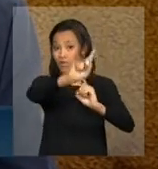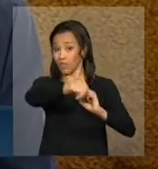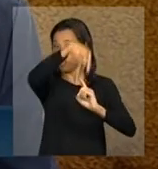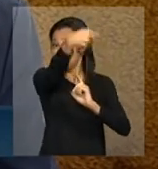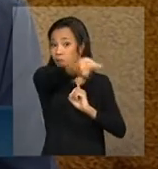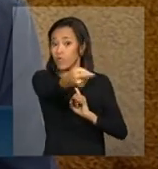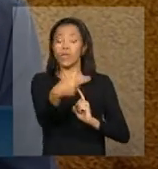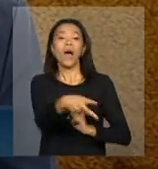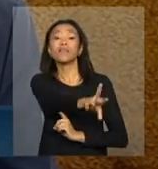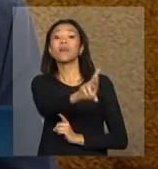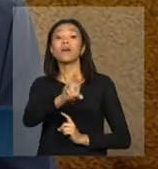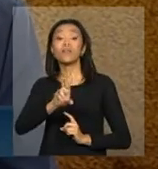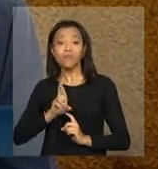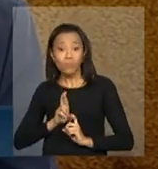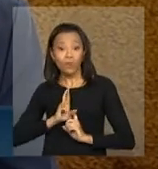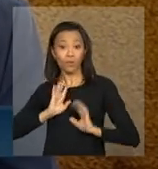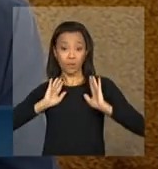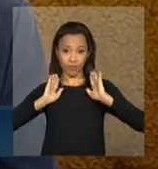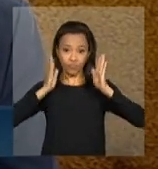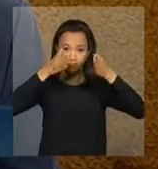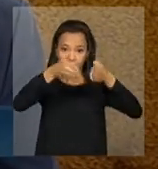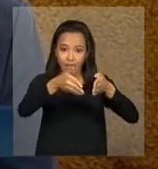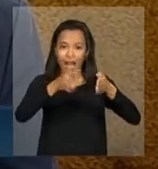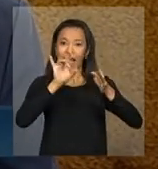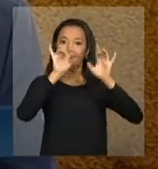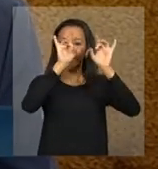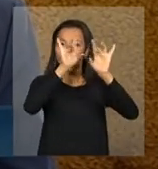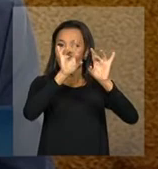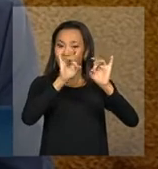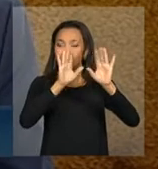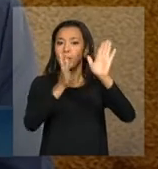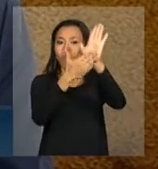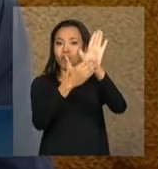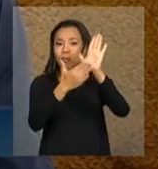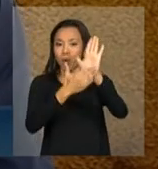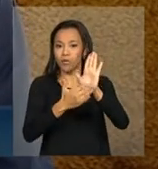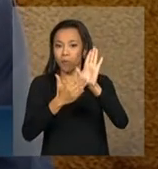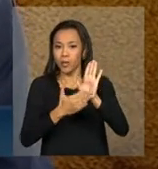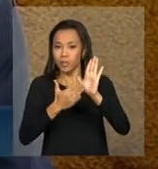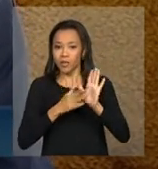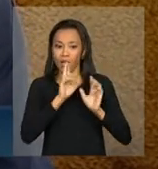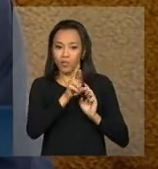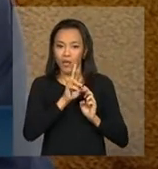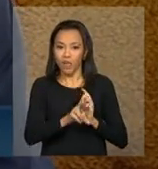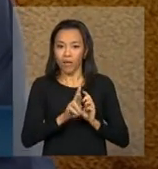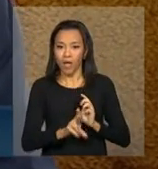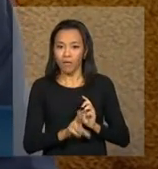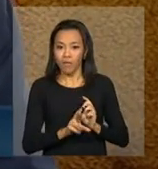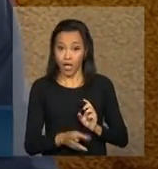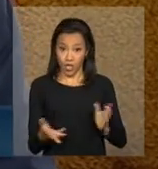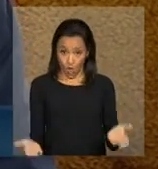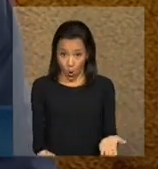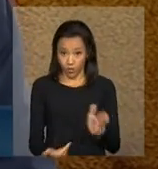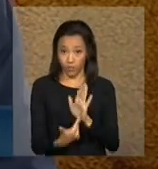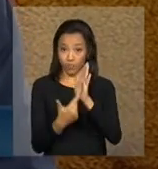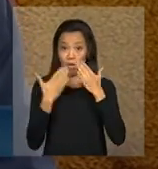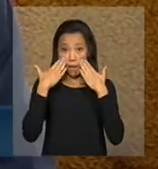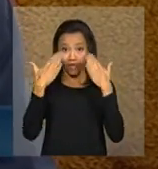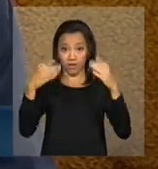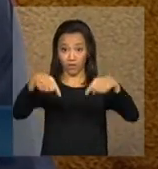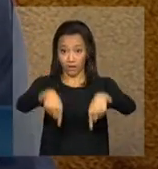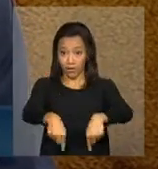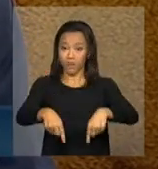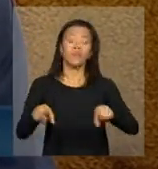posteriormente as respostas específicas a cada uma das propostas que forem apresentadas aqui. E para os colegas